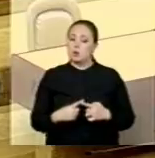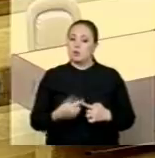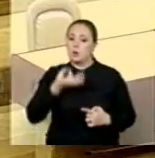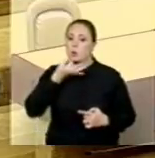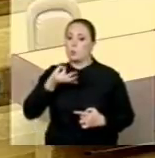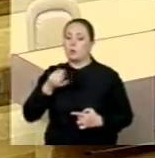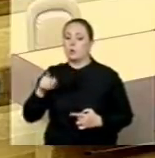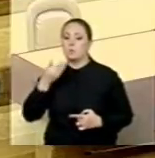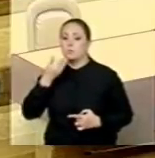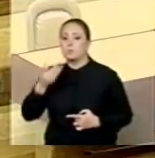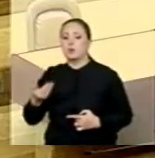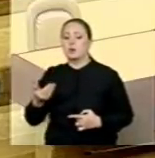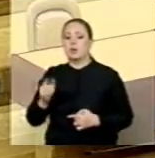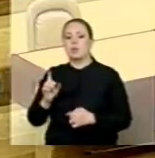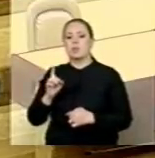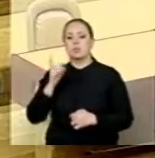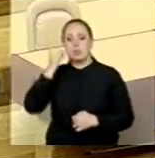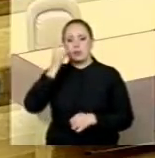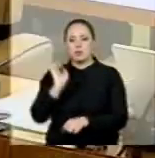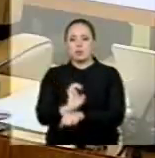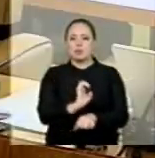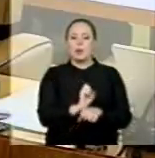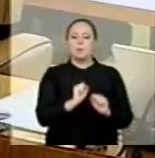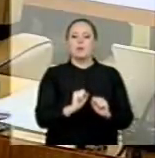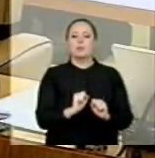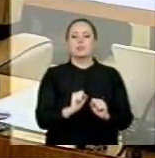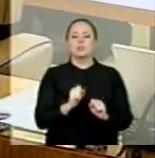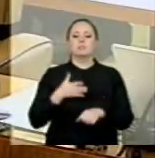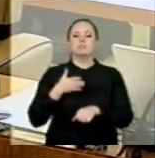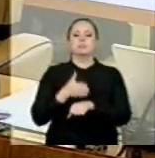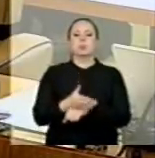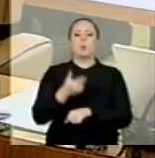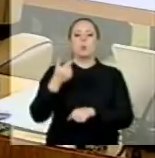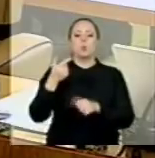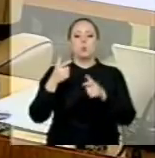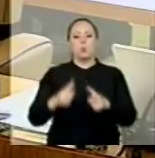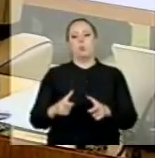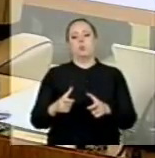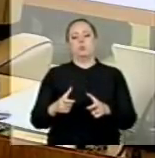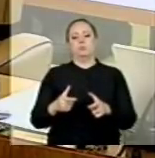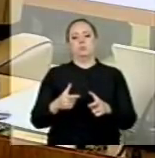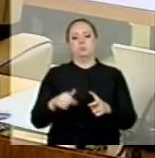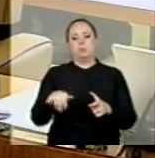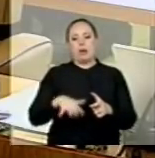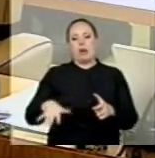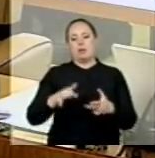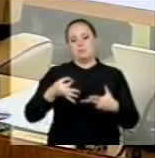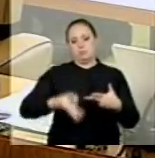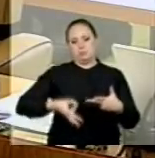deputados estaduais poderiam recorrer a outras instâncias do Poder Judiciário e não seria